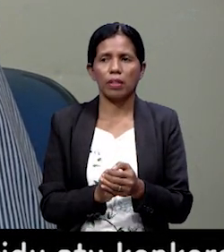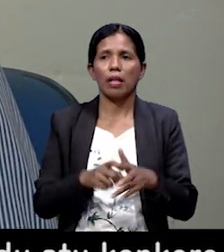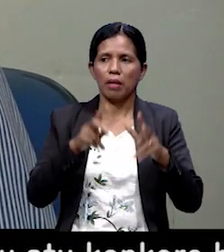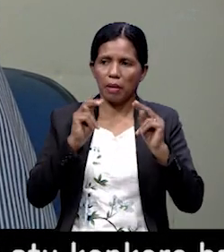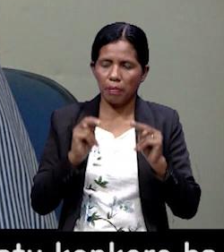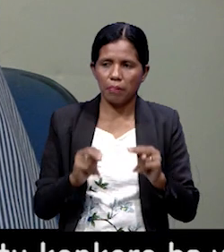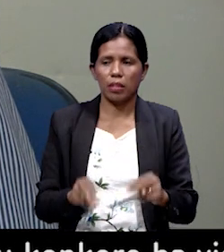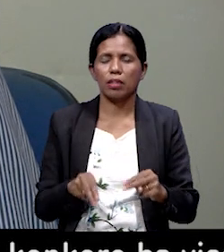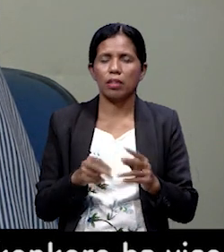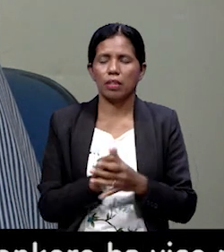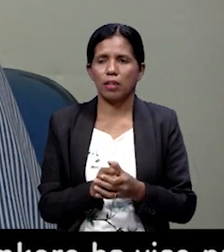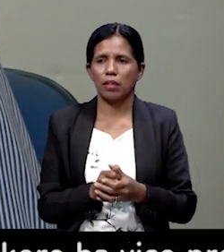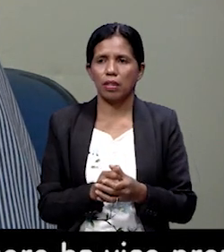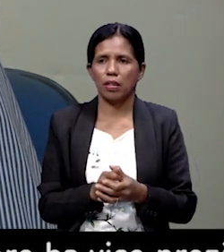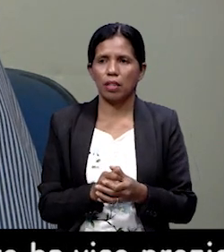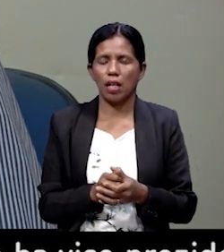cálculo, mas nia